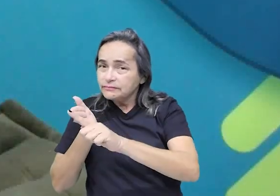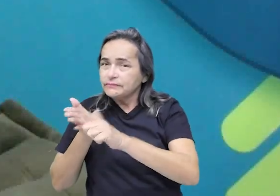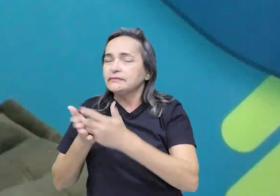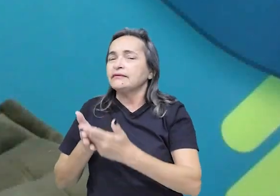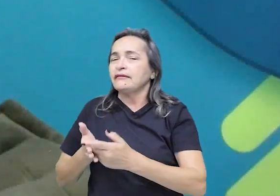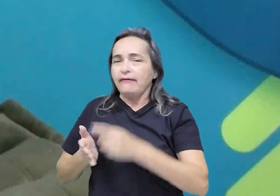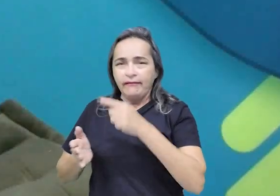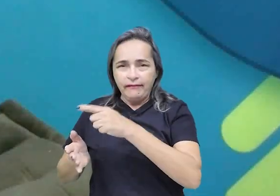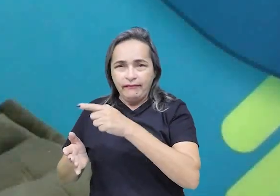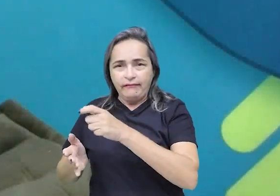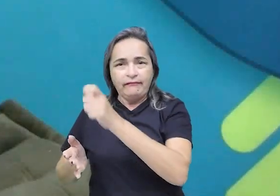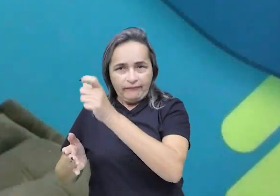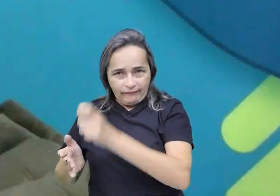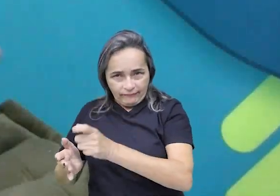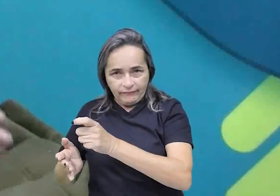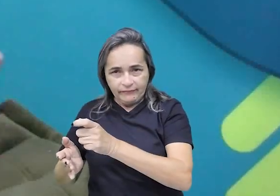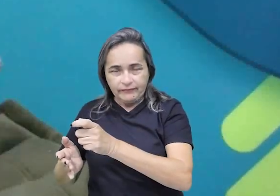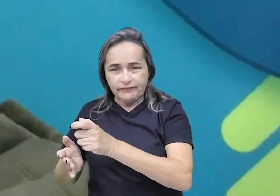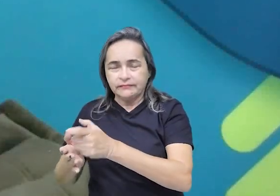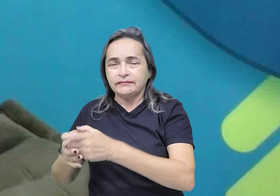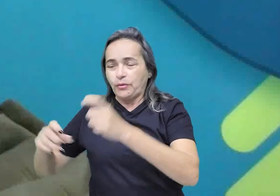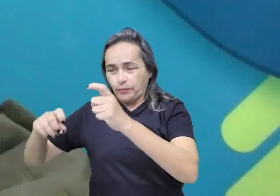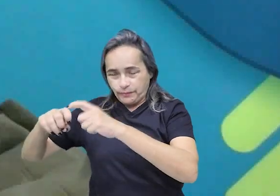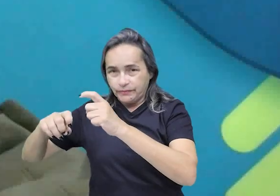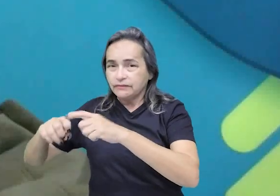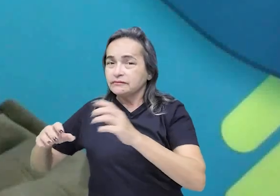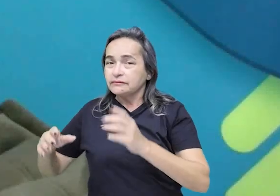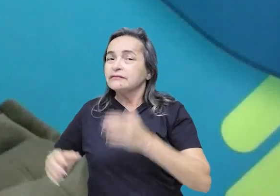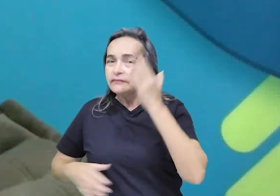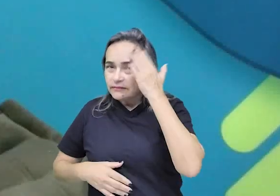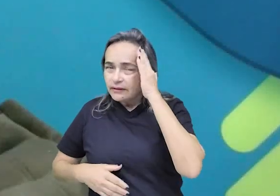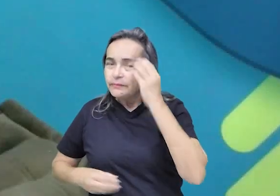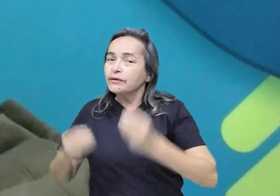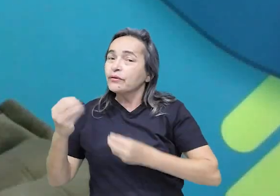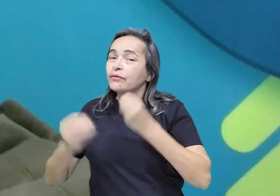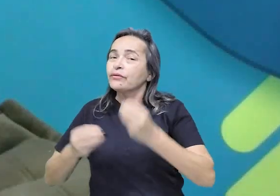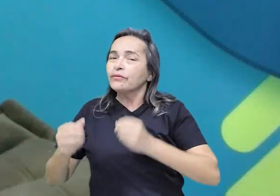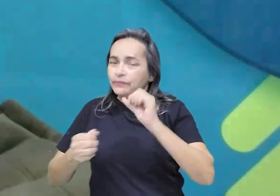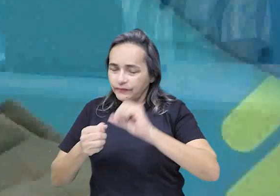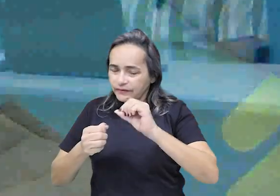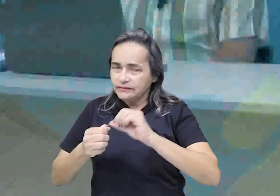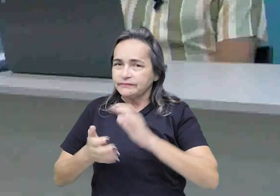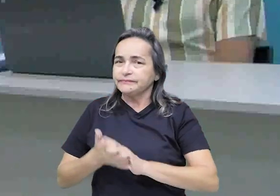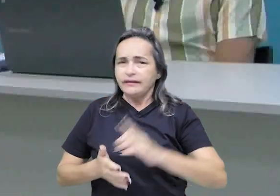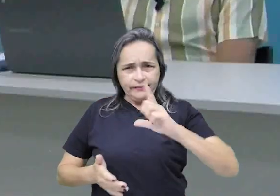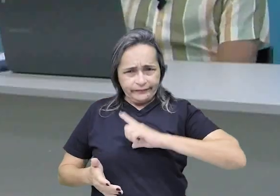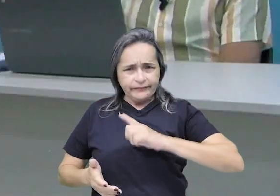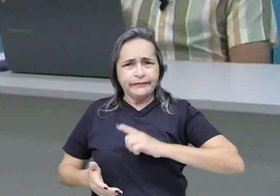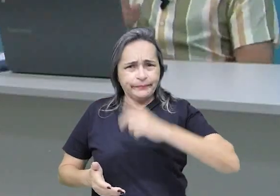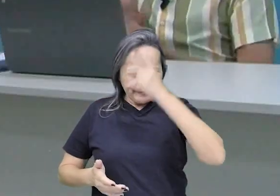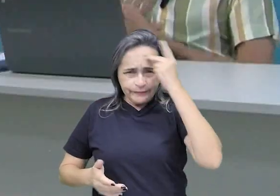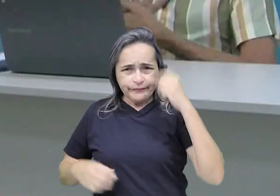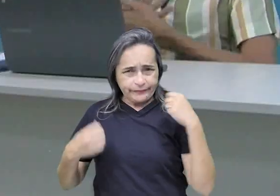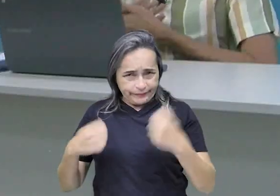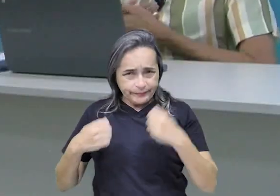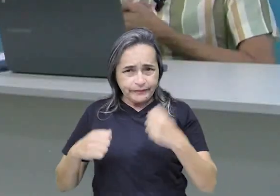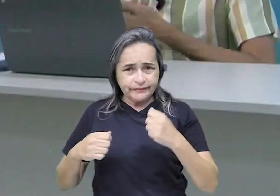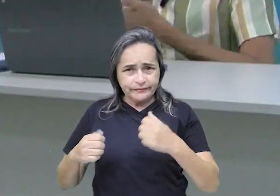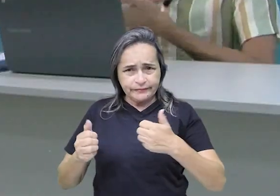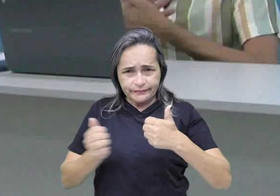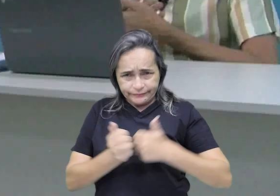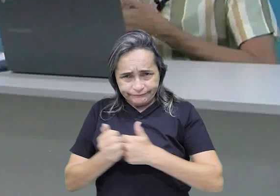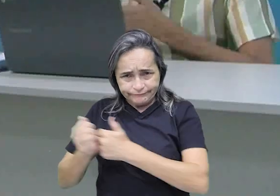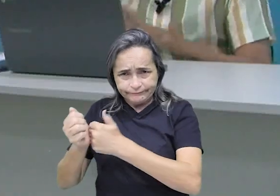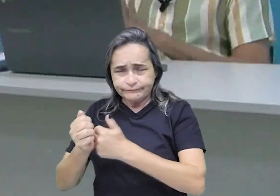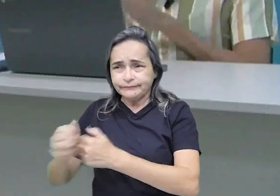vai saber como lidar com a situação. Há pessoas que precisam desse acompanhamento. Mas há muito mais pessoas que